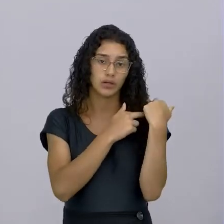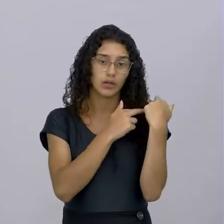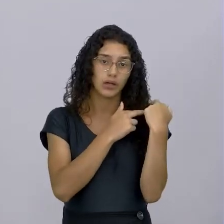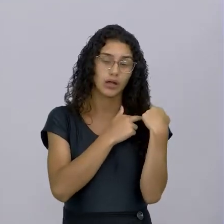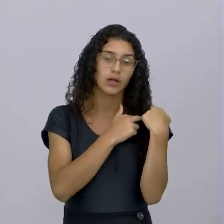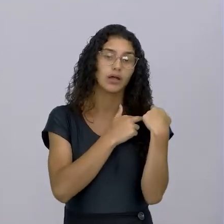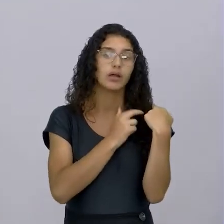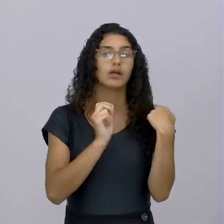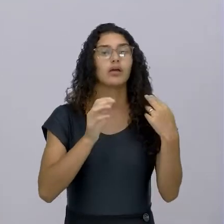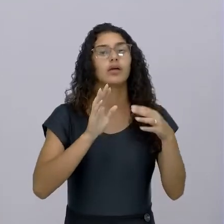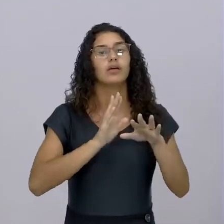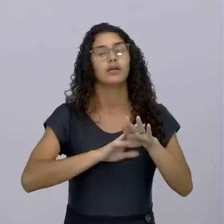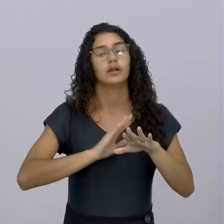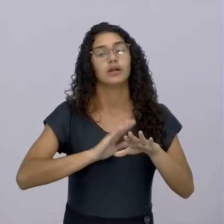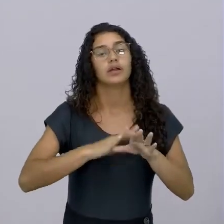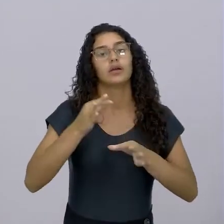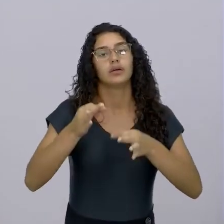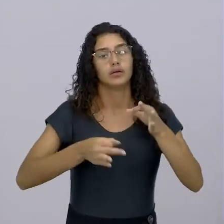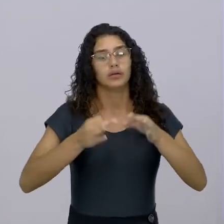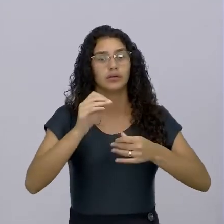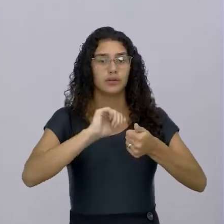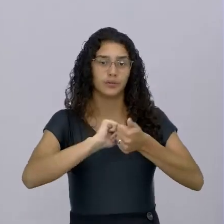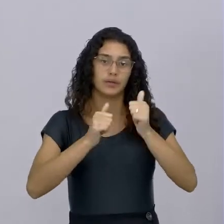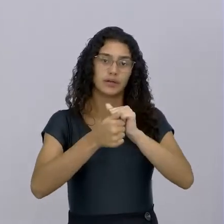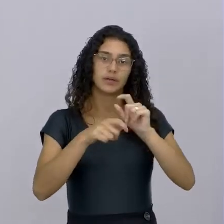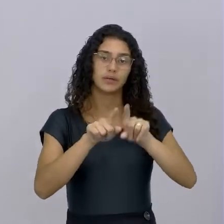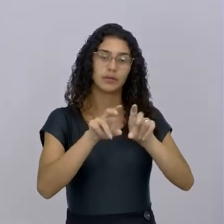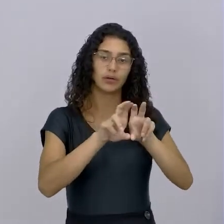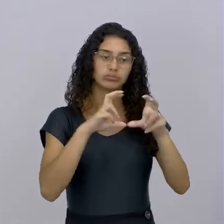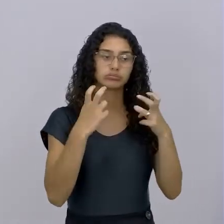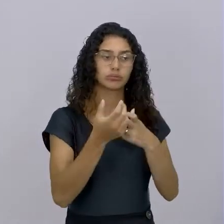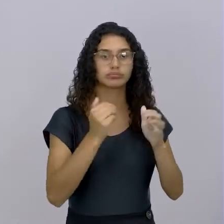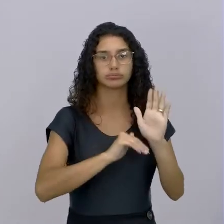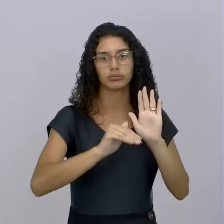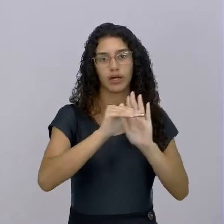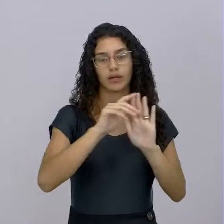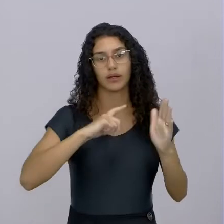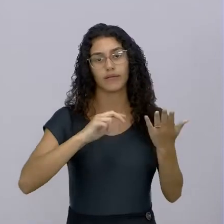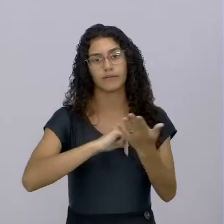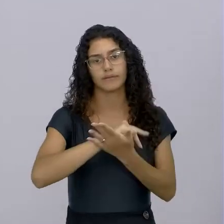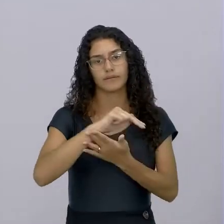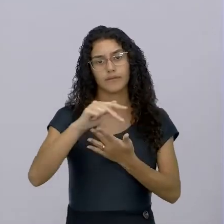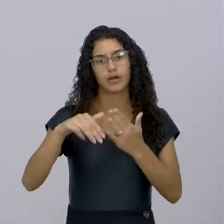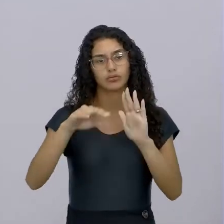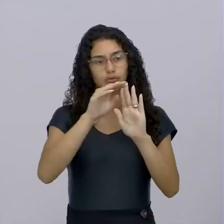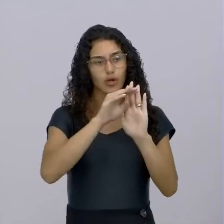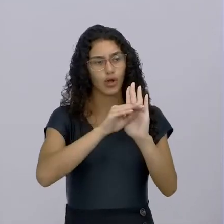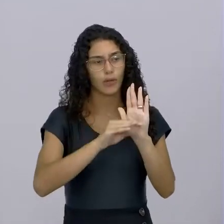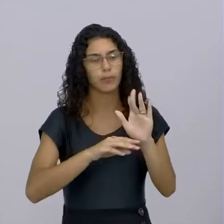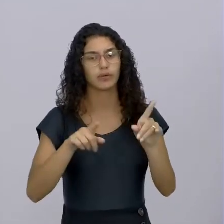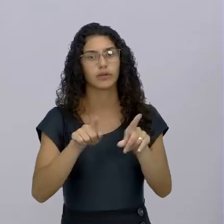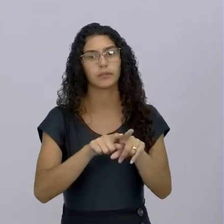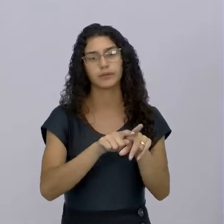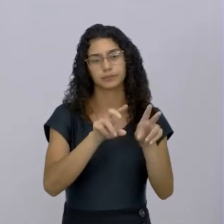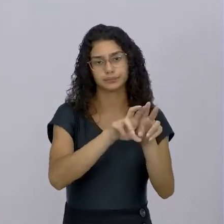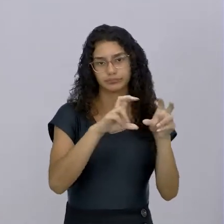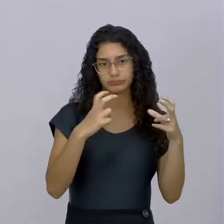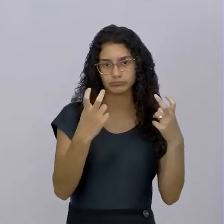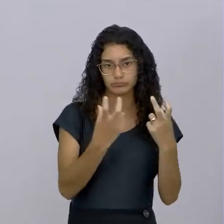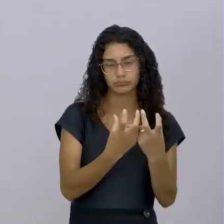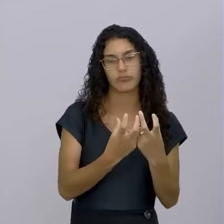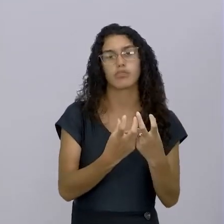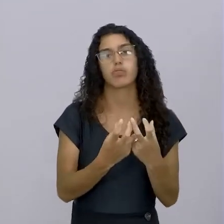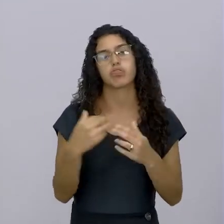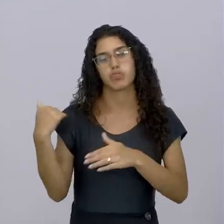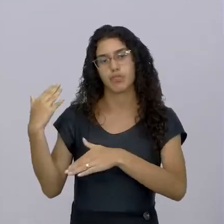de fazer ajustes nessa Constituição maior também. Então existem vários tópicos da Constituição que,